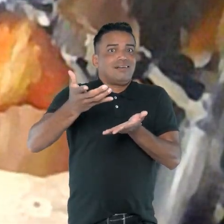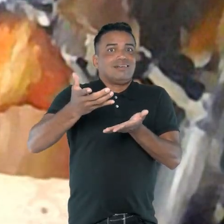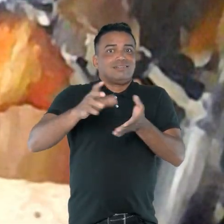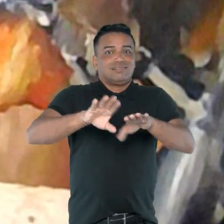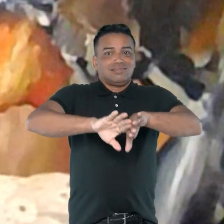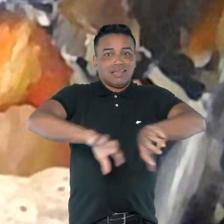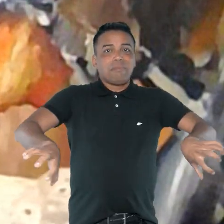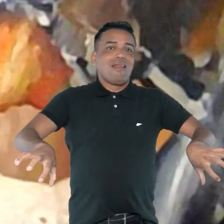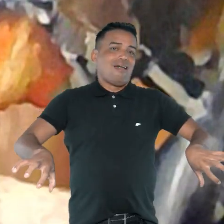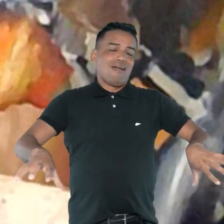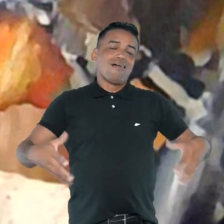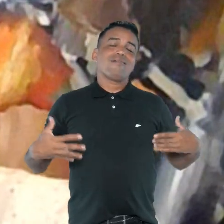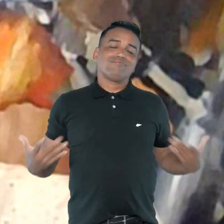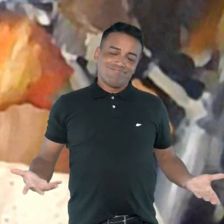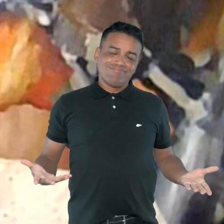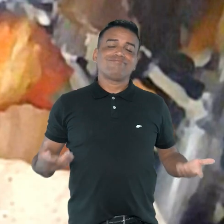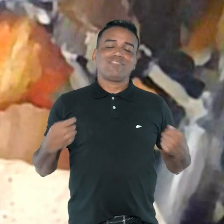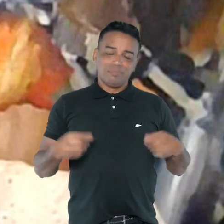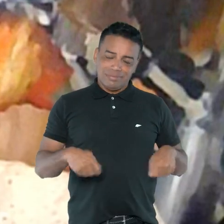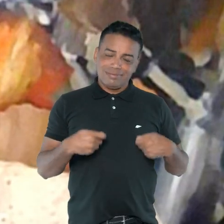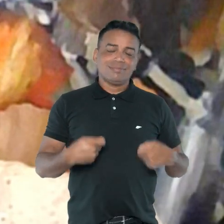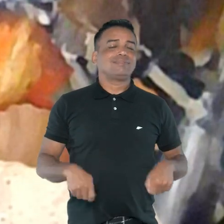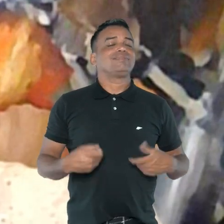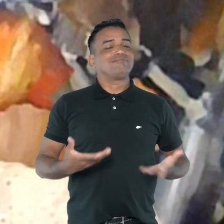se dissociar dele,